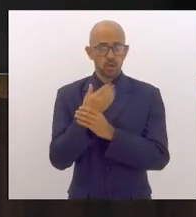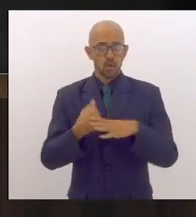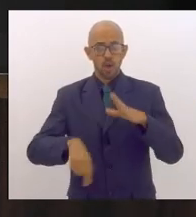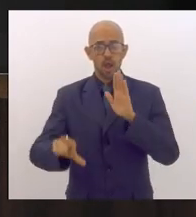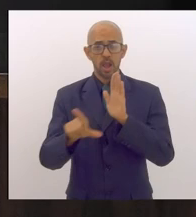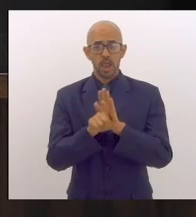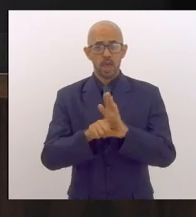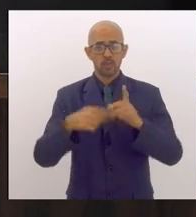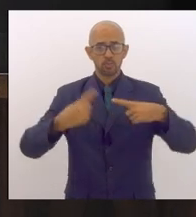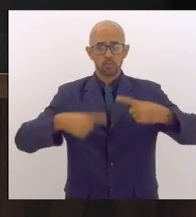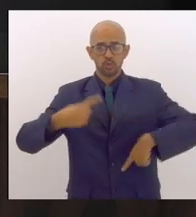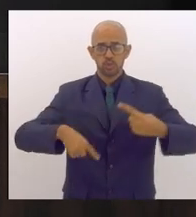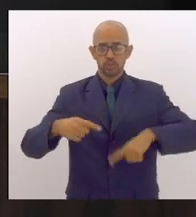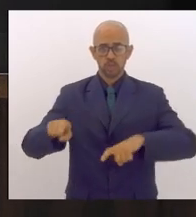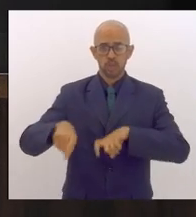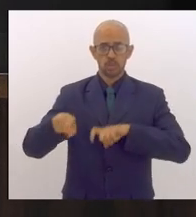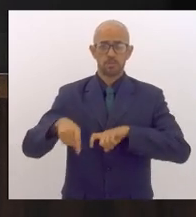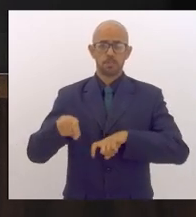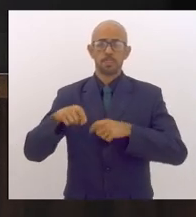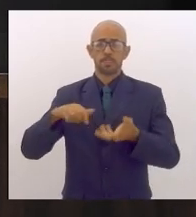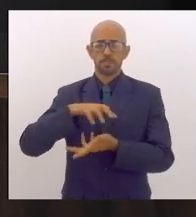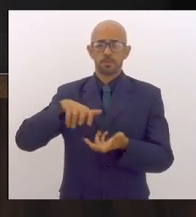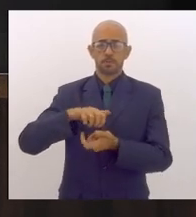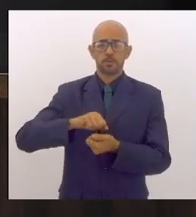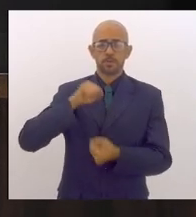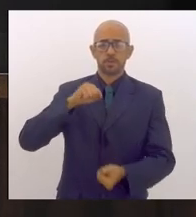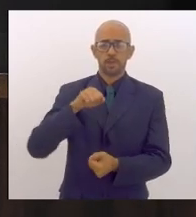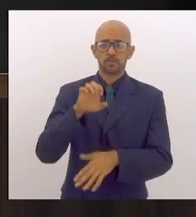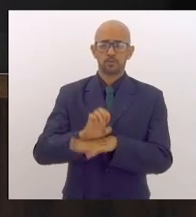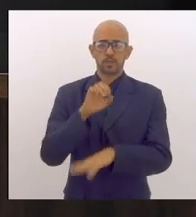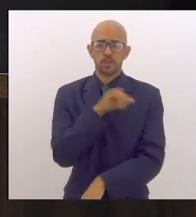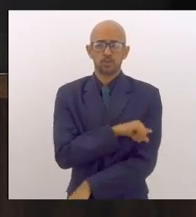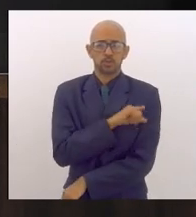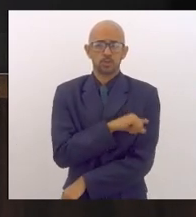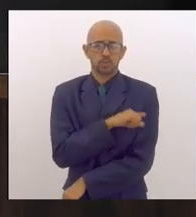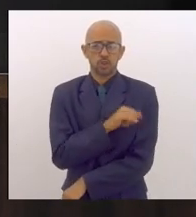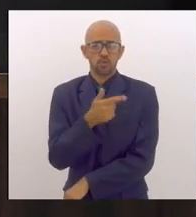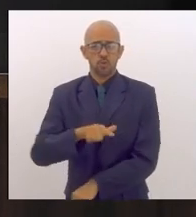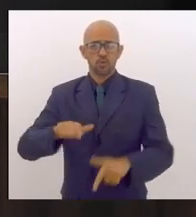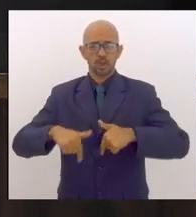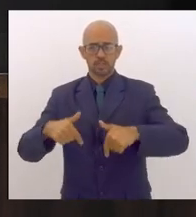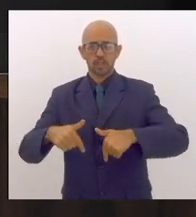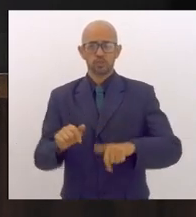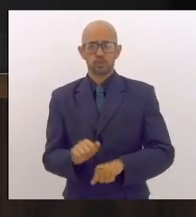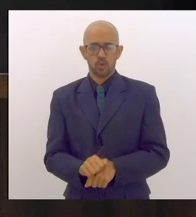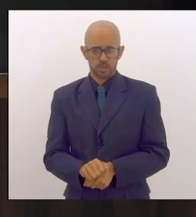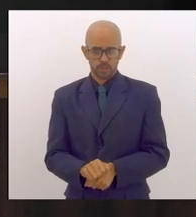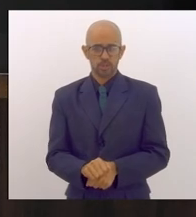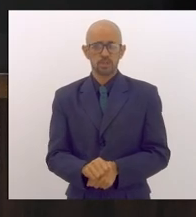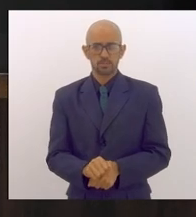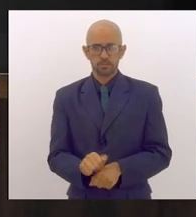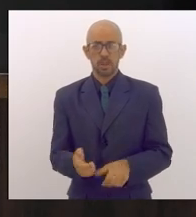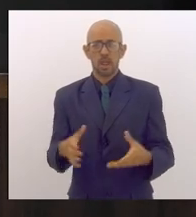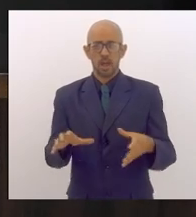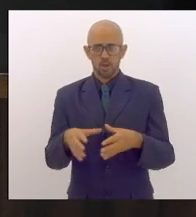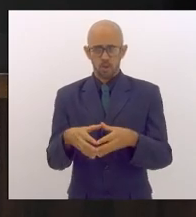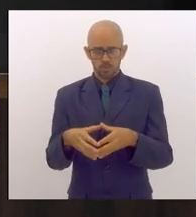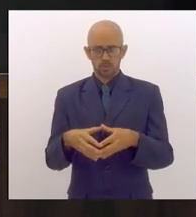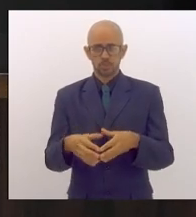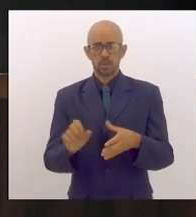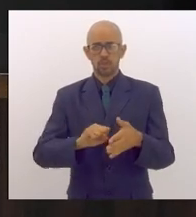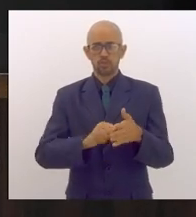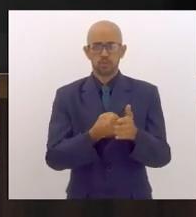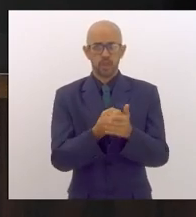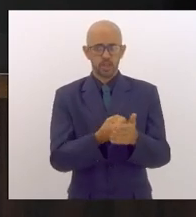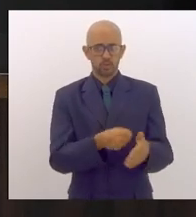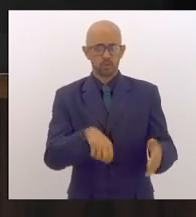Rural Sustentável de Água, Ecologia e de Produção Orgânica no Estado do Rio de Janeiro e dá outras providências. Pendente de parecer da Comissão de Emendas Constitucionais e